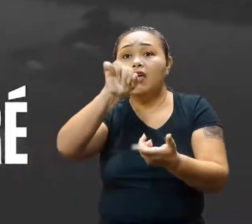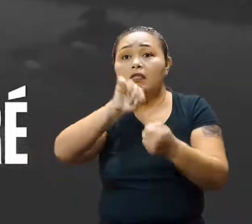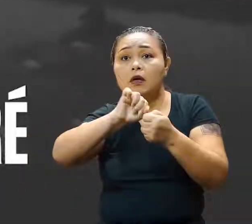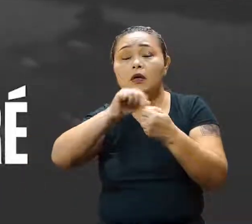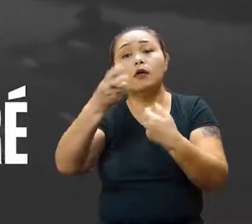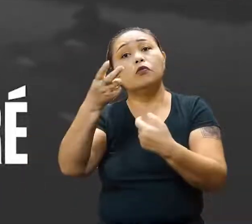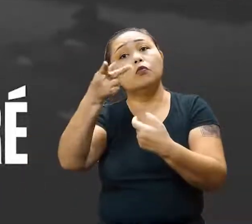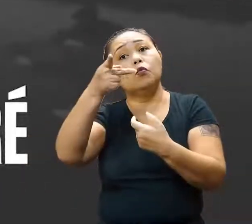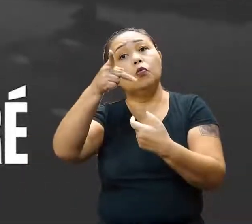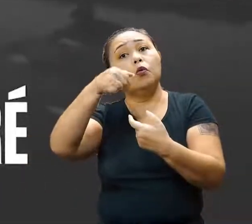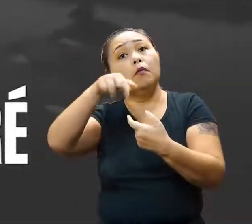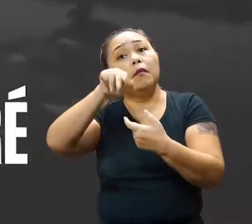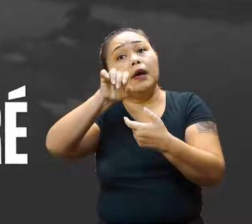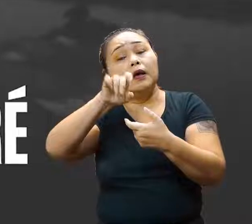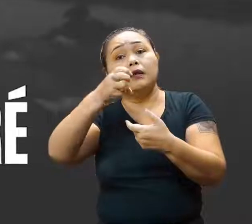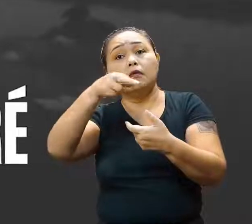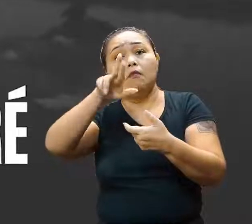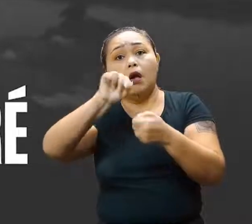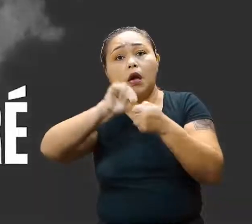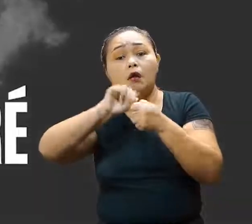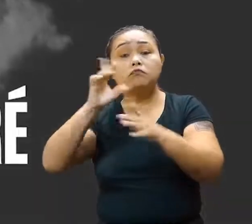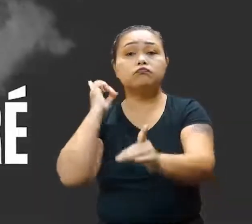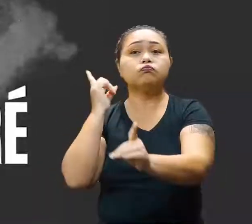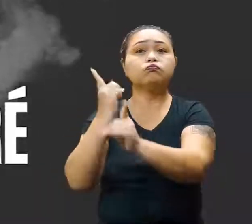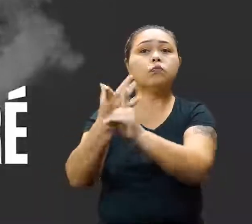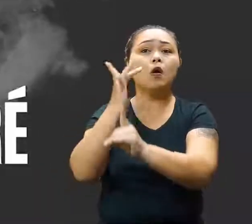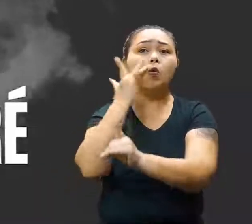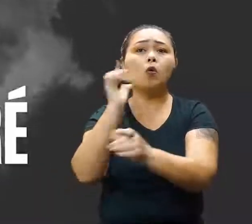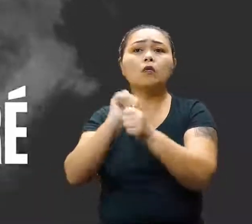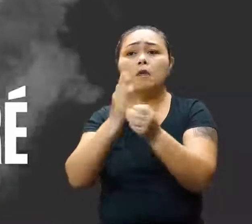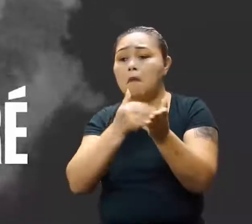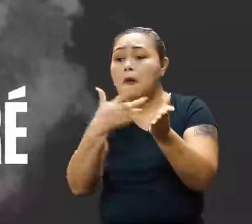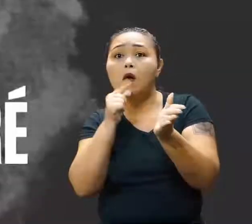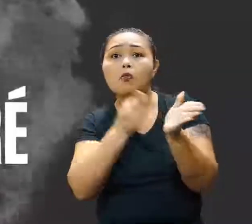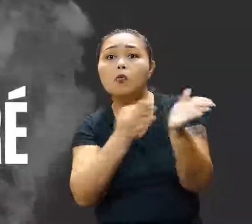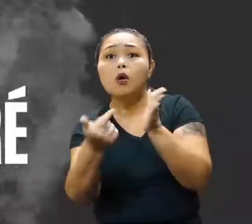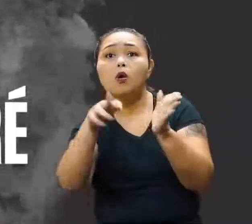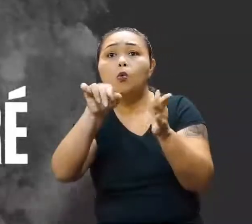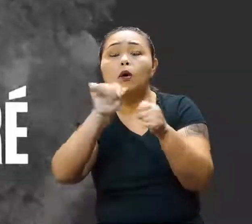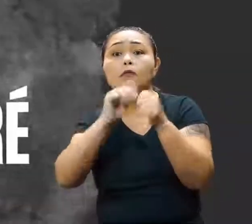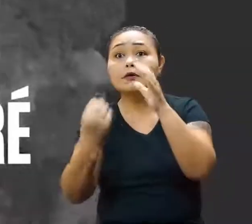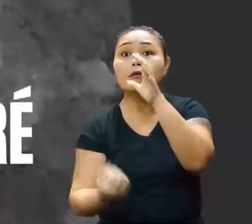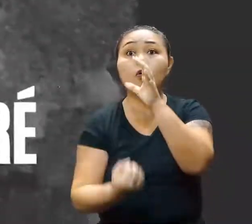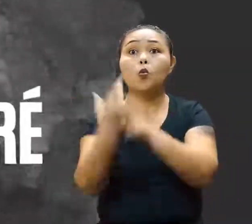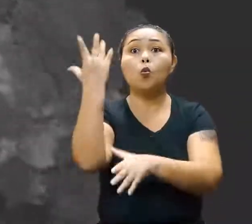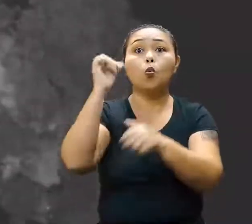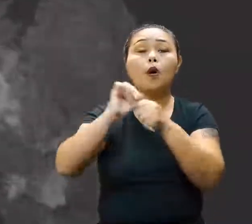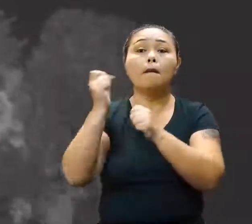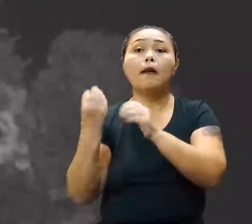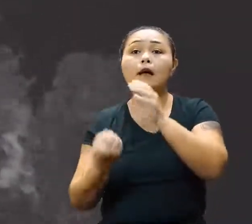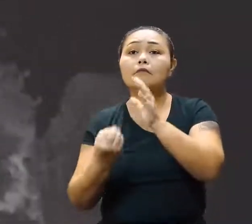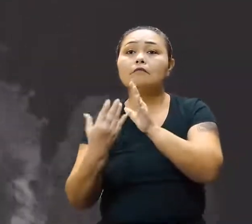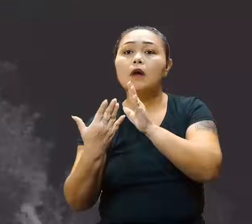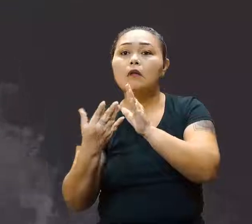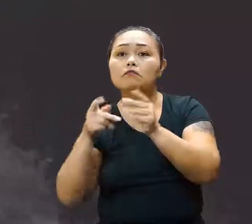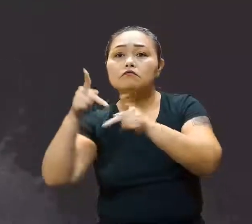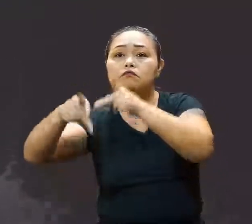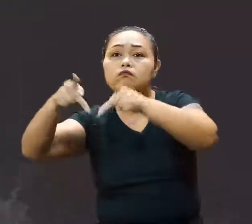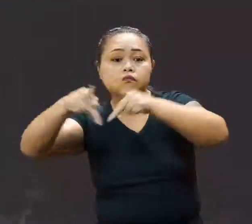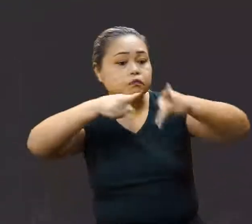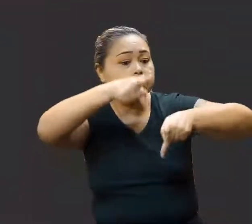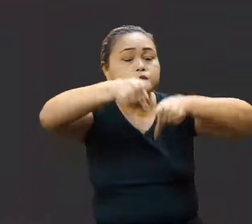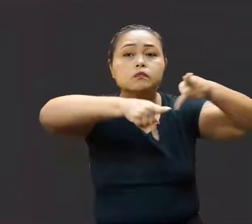Mato Grosso, nas margens do rio Guaporé, surgindo assim as primeiras povoações